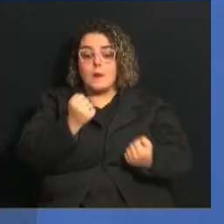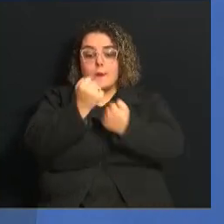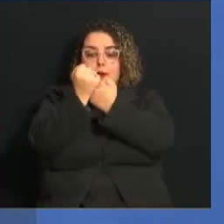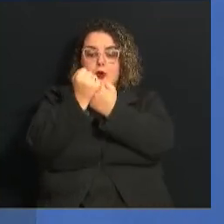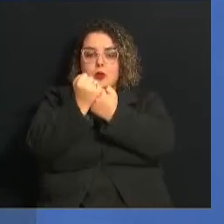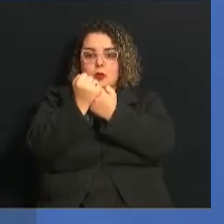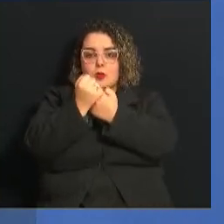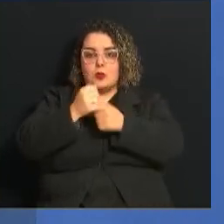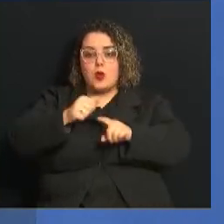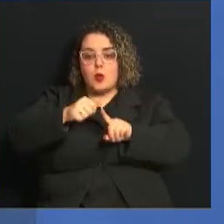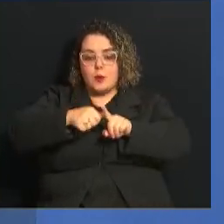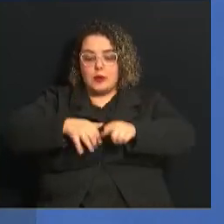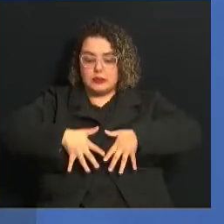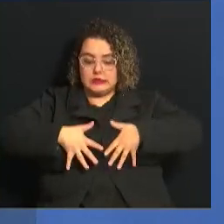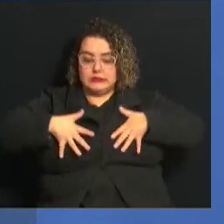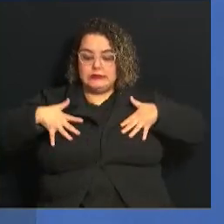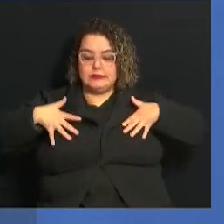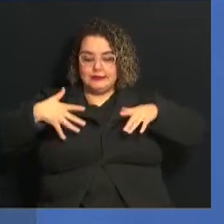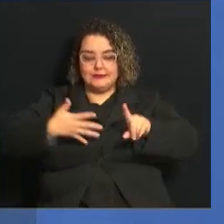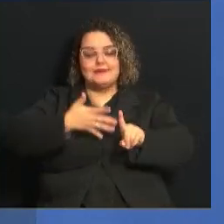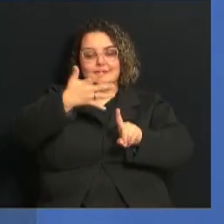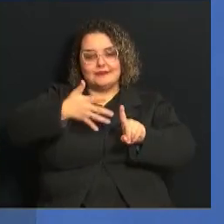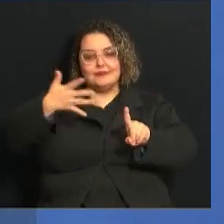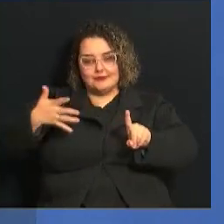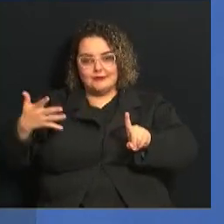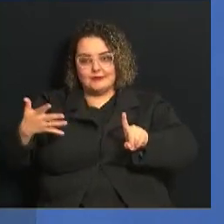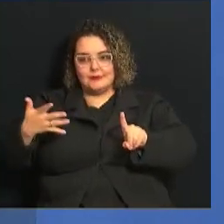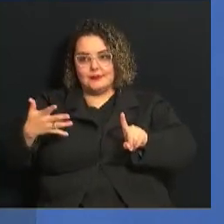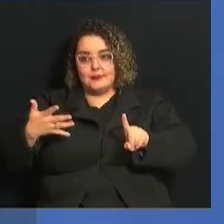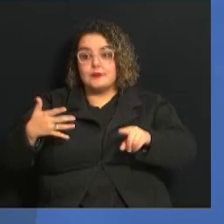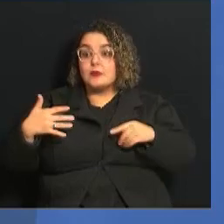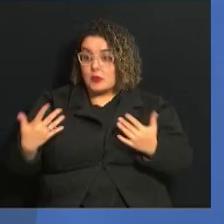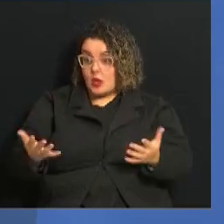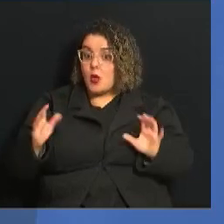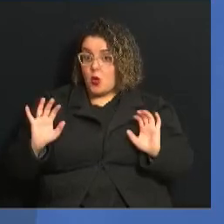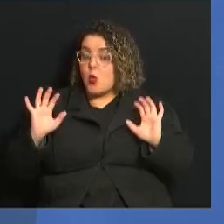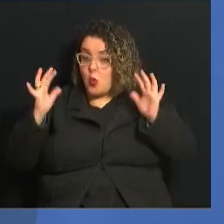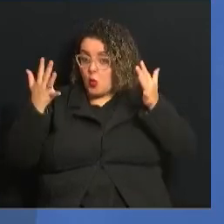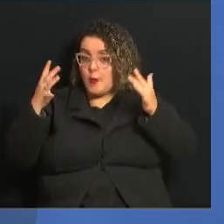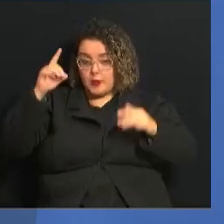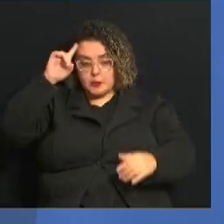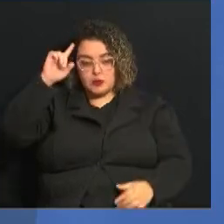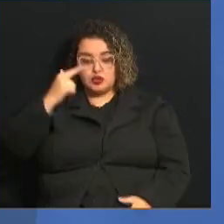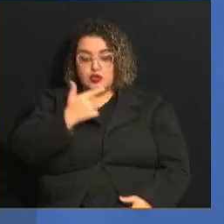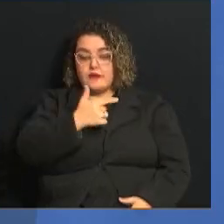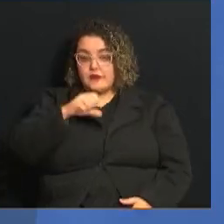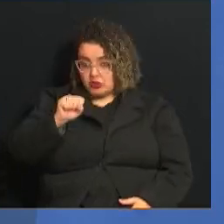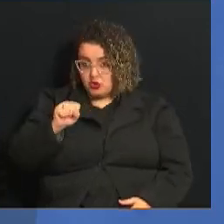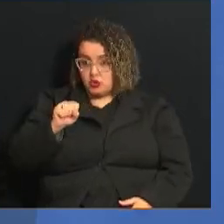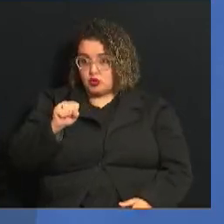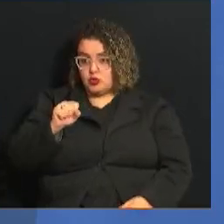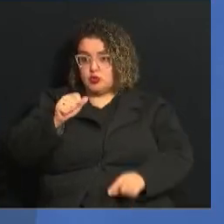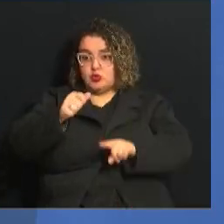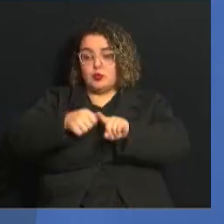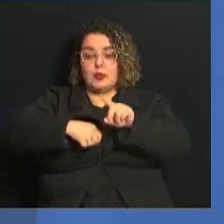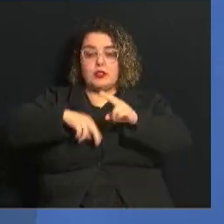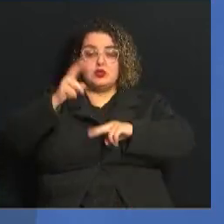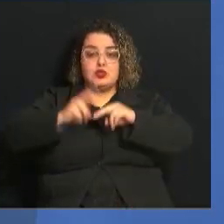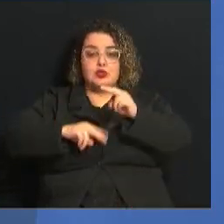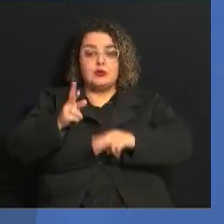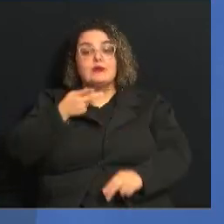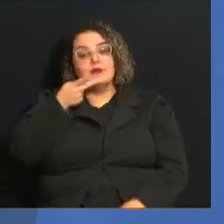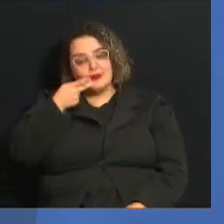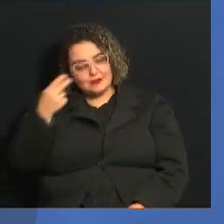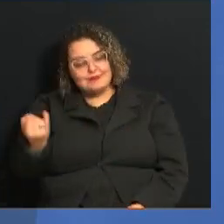o mês do orgulho LGBT que ia mais que é comemorado no dia 2818 ela falou da importância